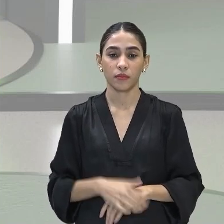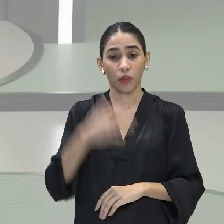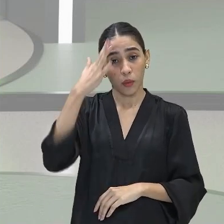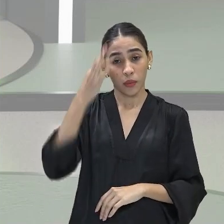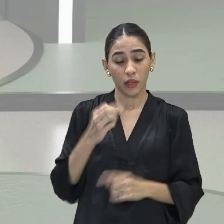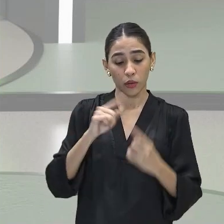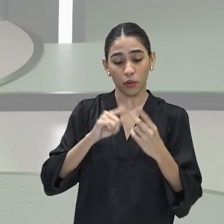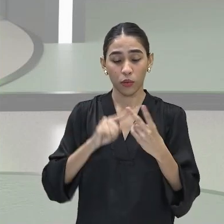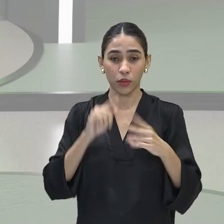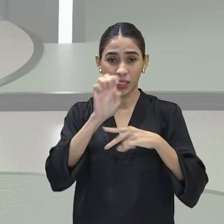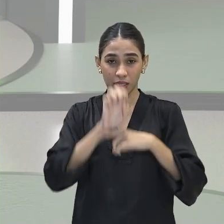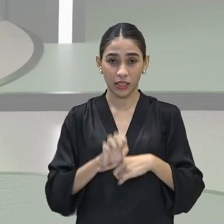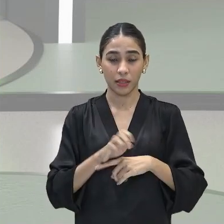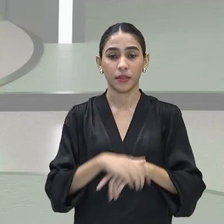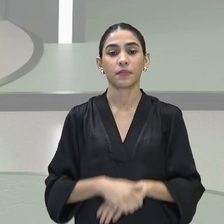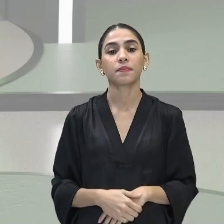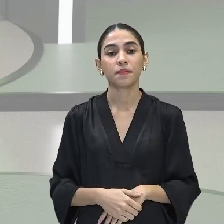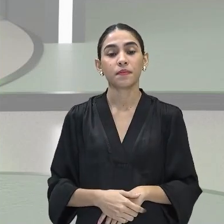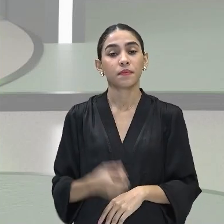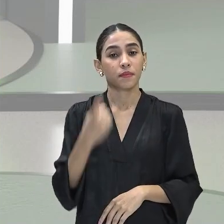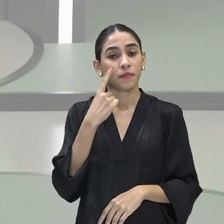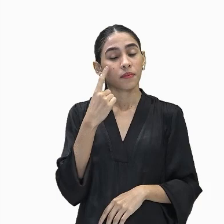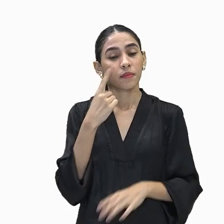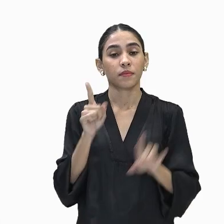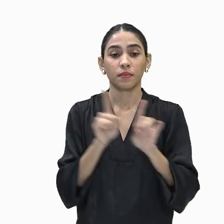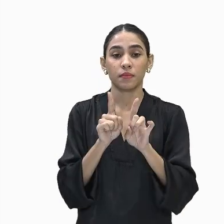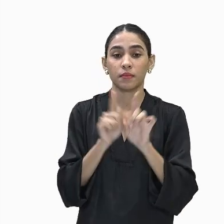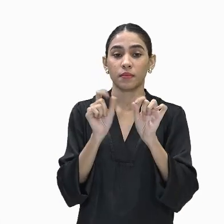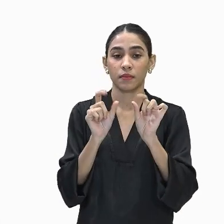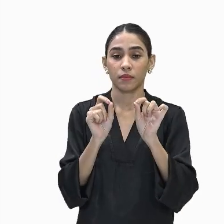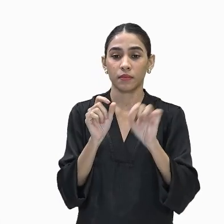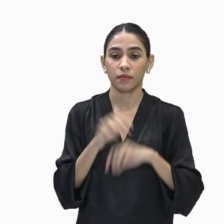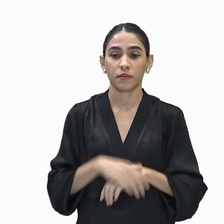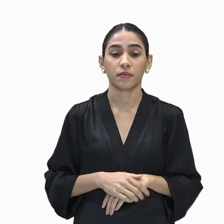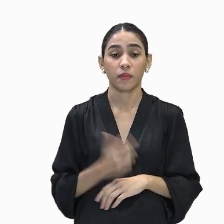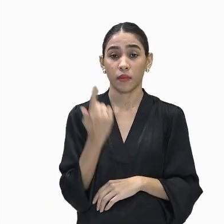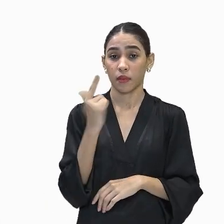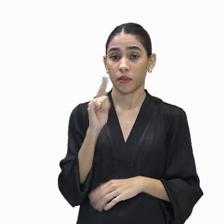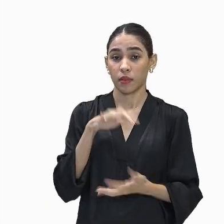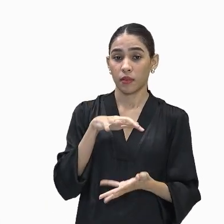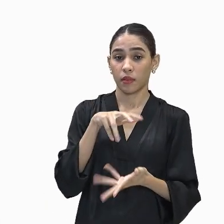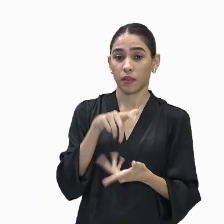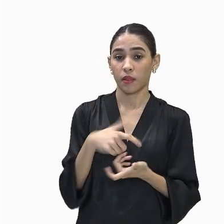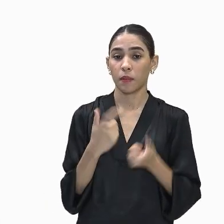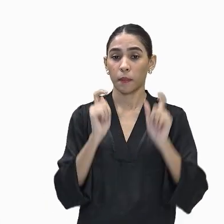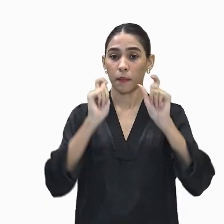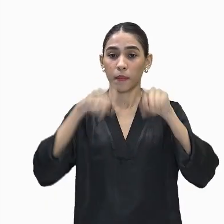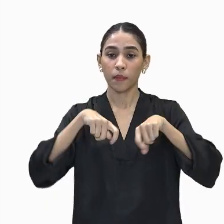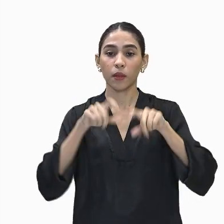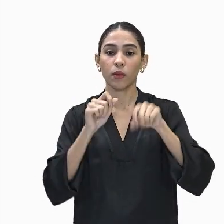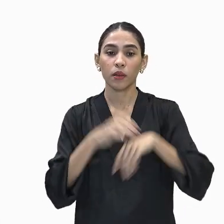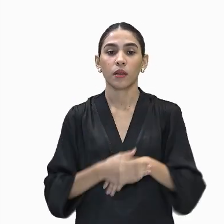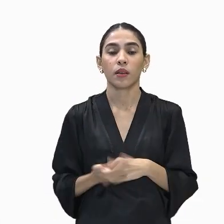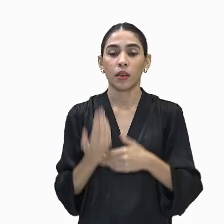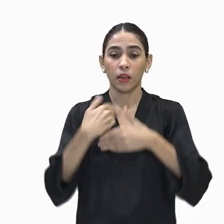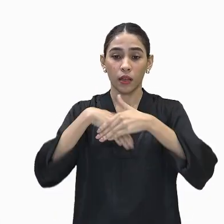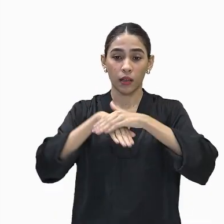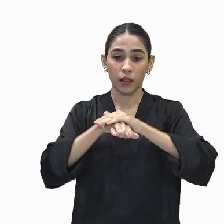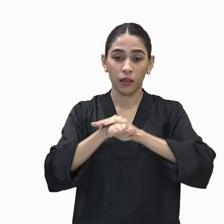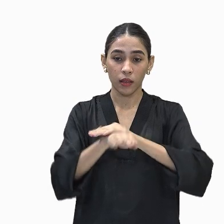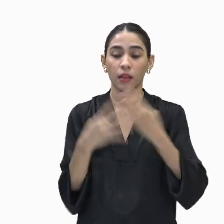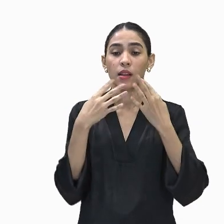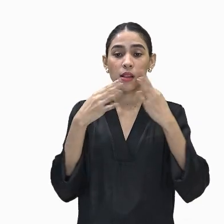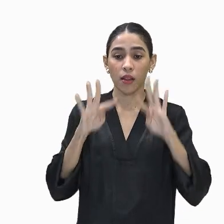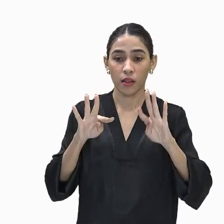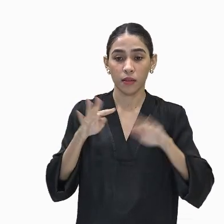2 estados. Vamos observar também que a geografia possibilita a formação de